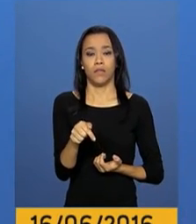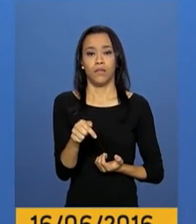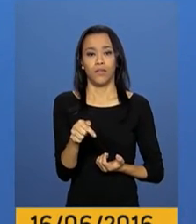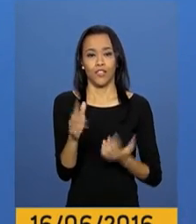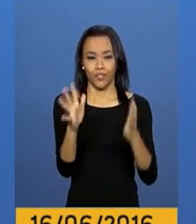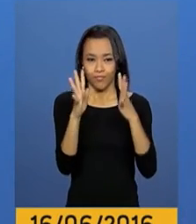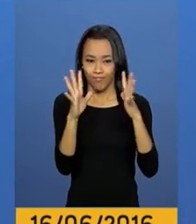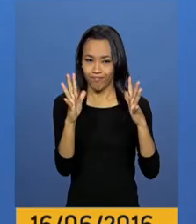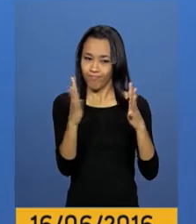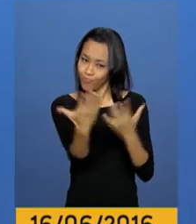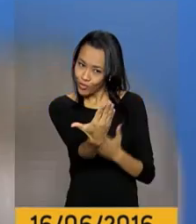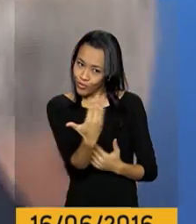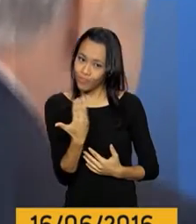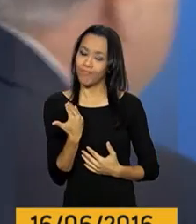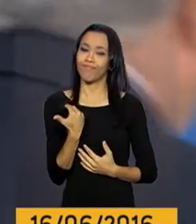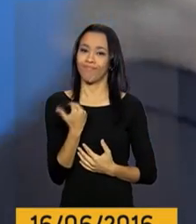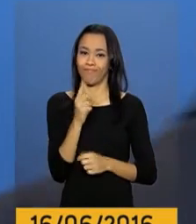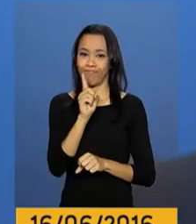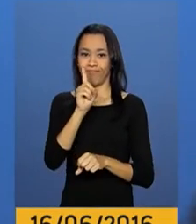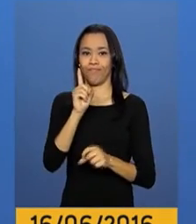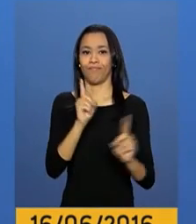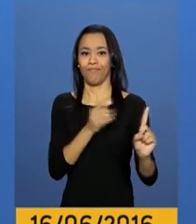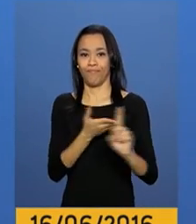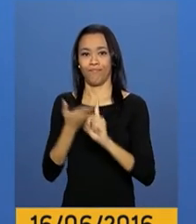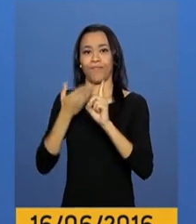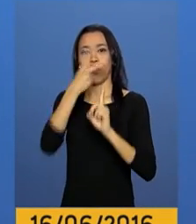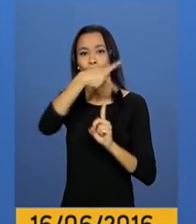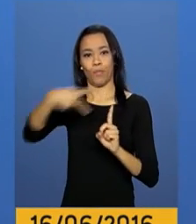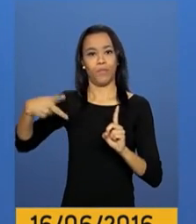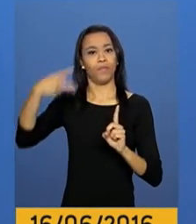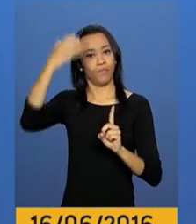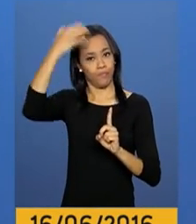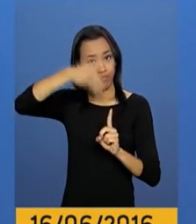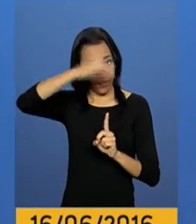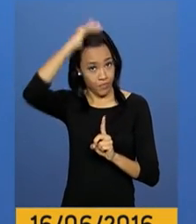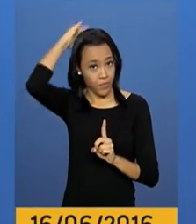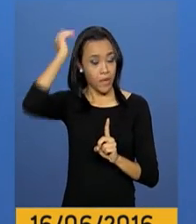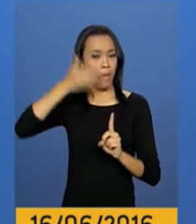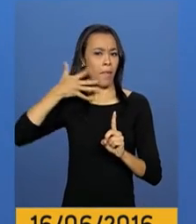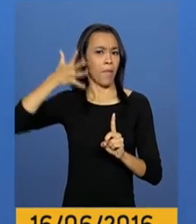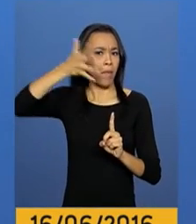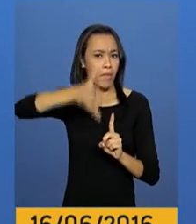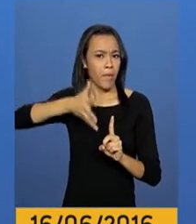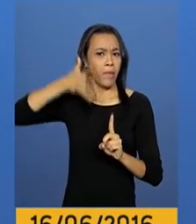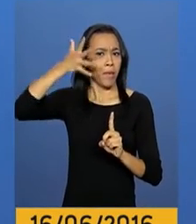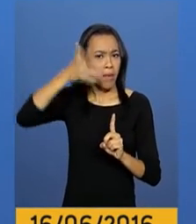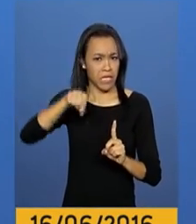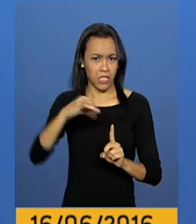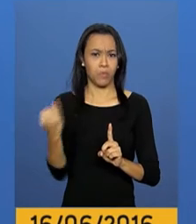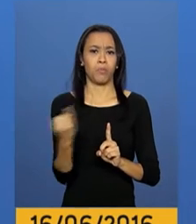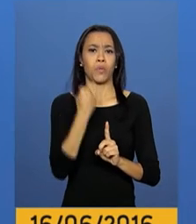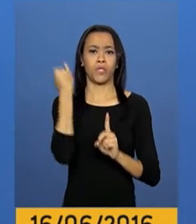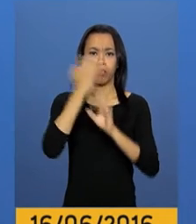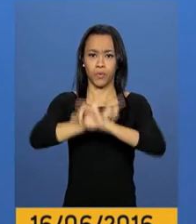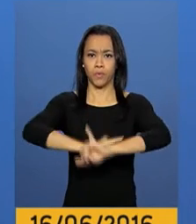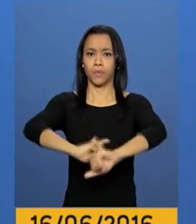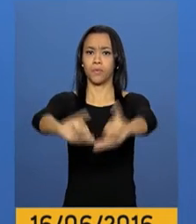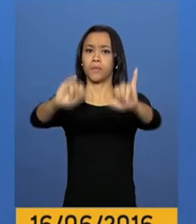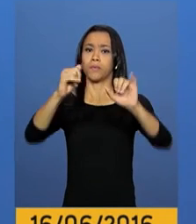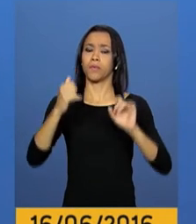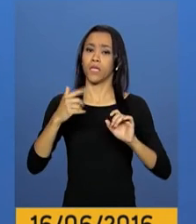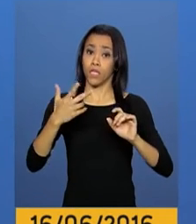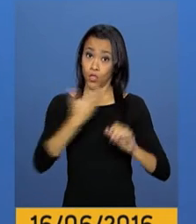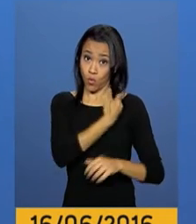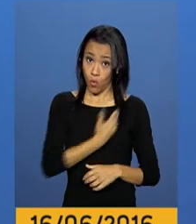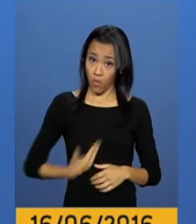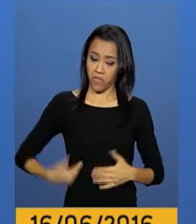chamar o presidente para que ele possa pronunciar algumas palavras num momento importante em que o governo do presidente Temer